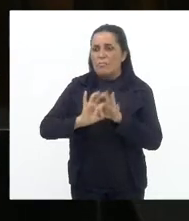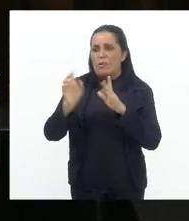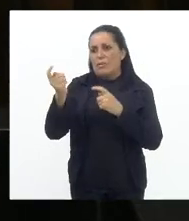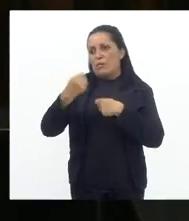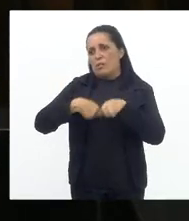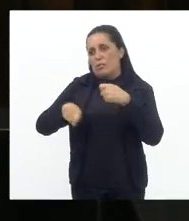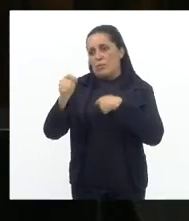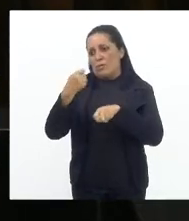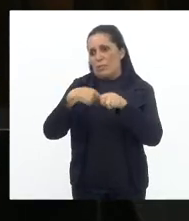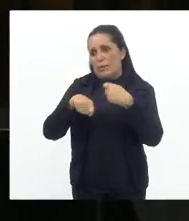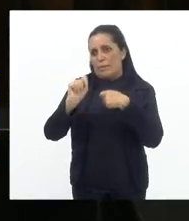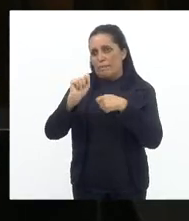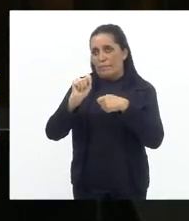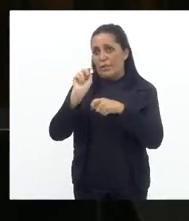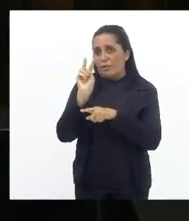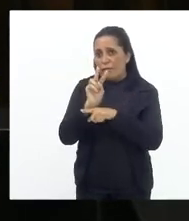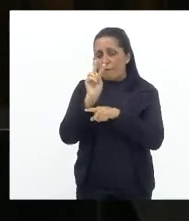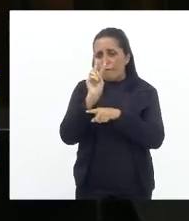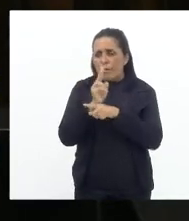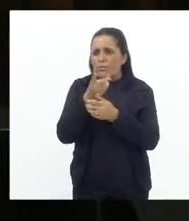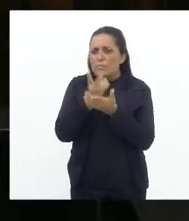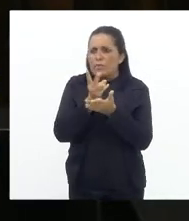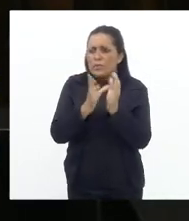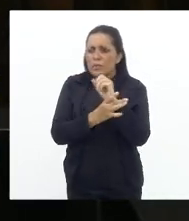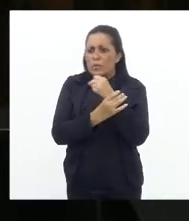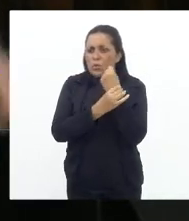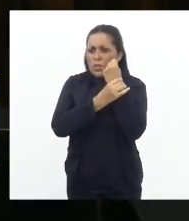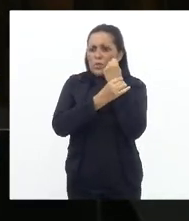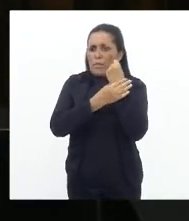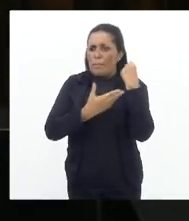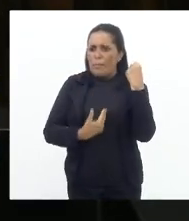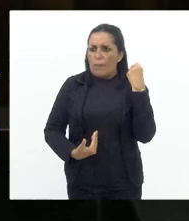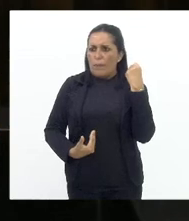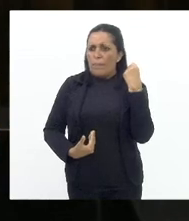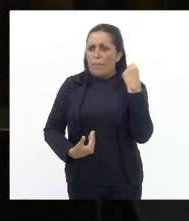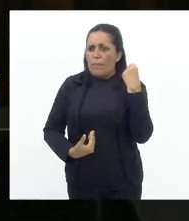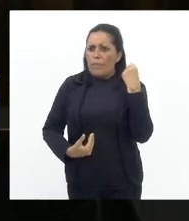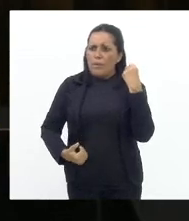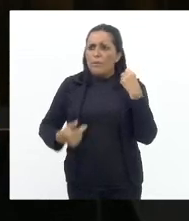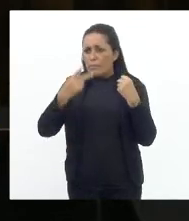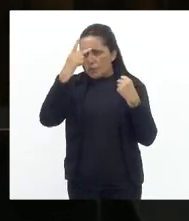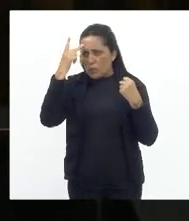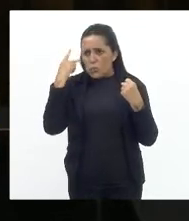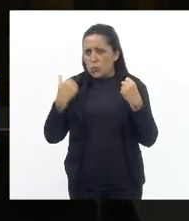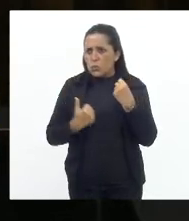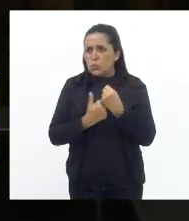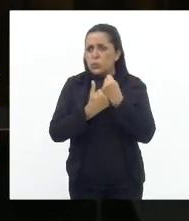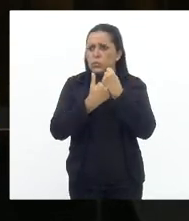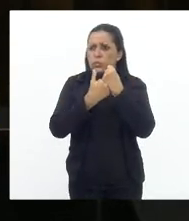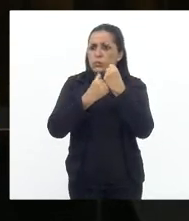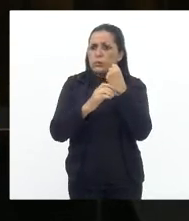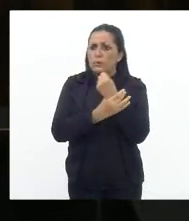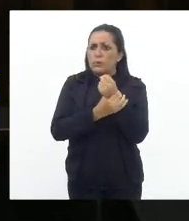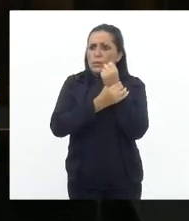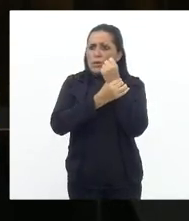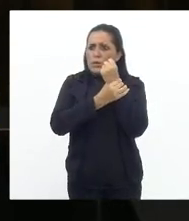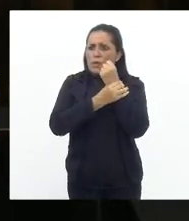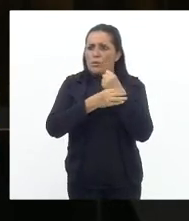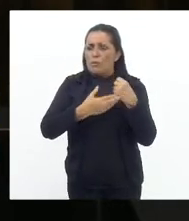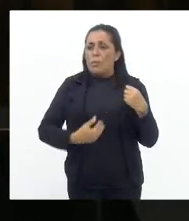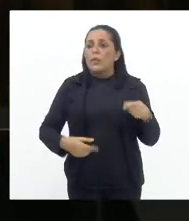Econômica a defesa Incondicional da Segurança Pública dos agentes da segurança pública e sobretudo